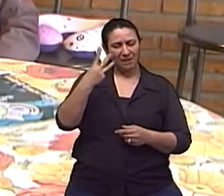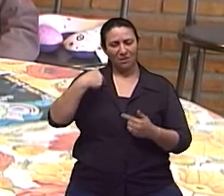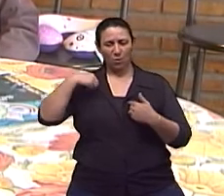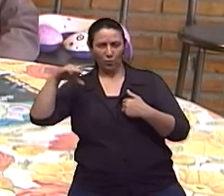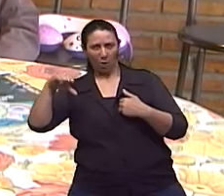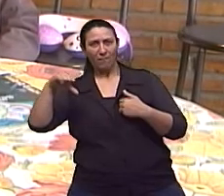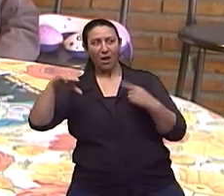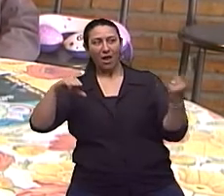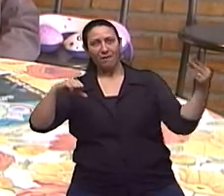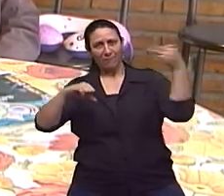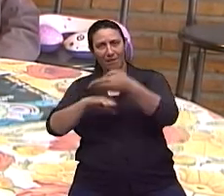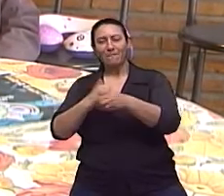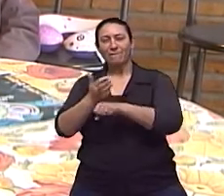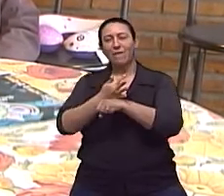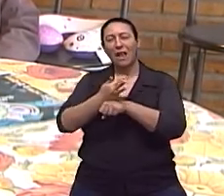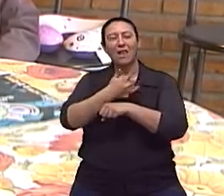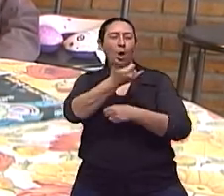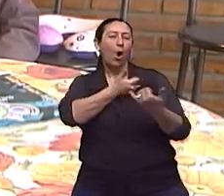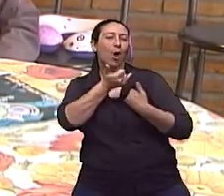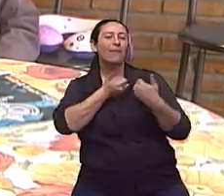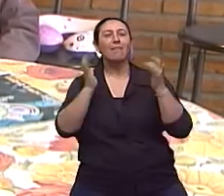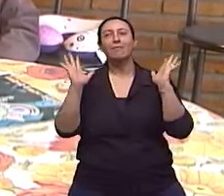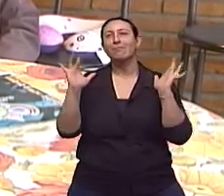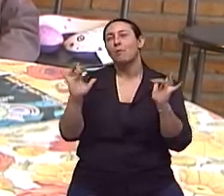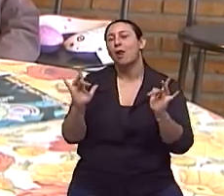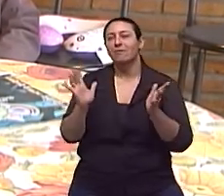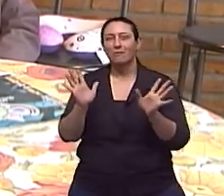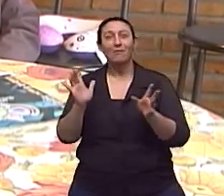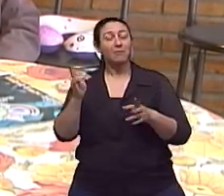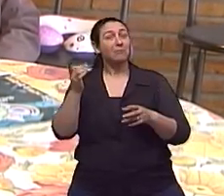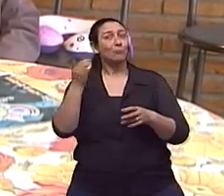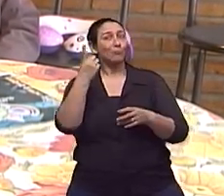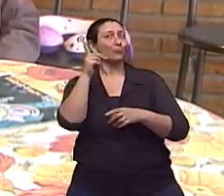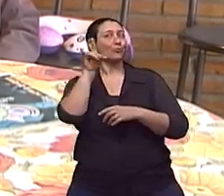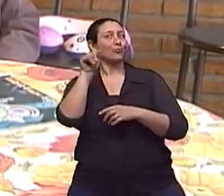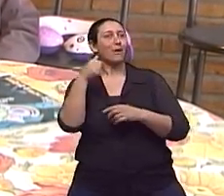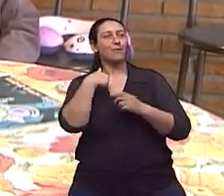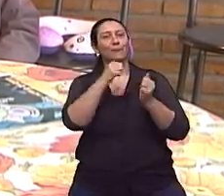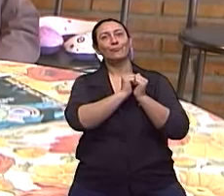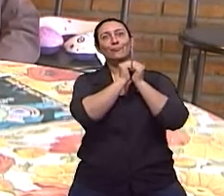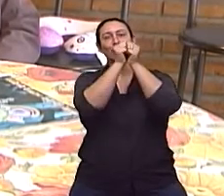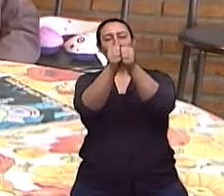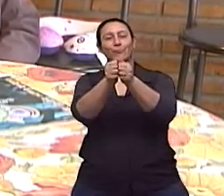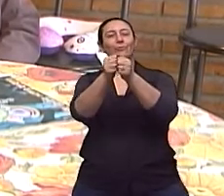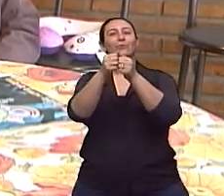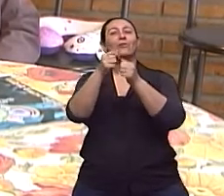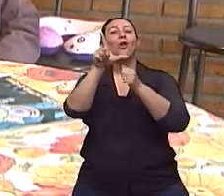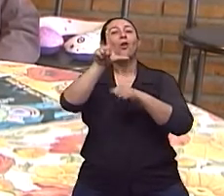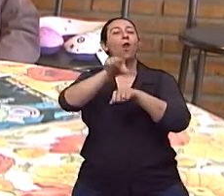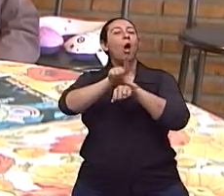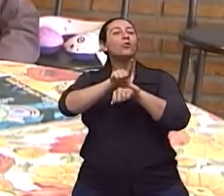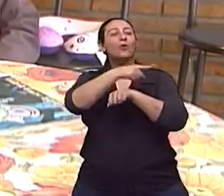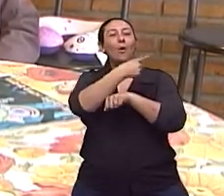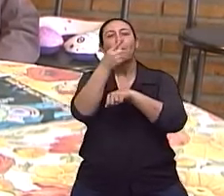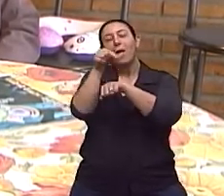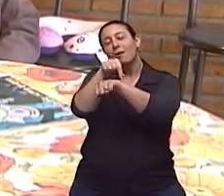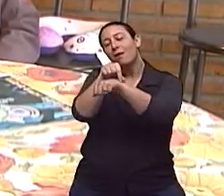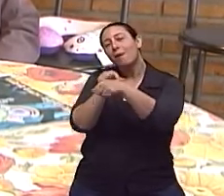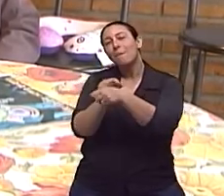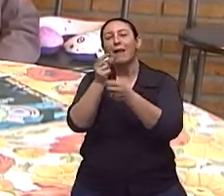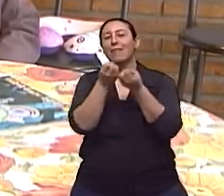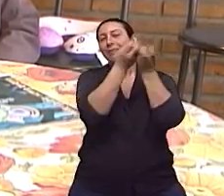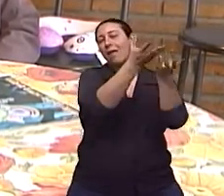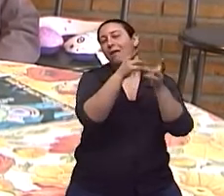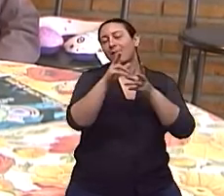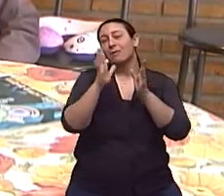quando ele vir nas férias ele meu contava das namoradas uma vez até foi com ele mas louca aquela loja comprar Uma pulseirinha para